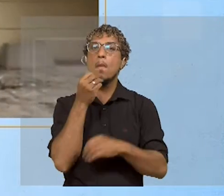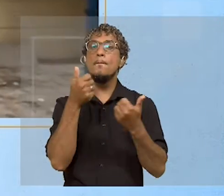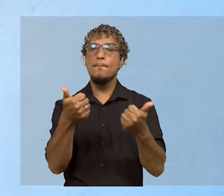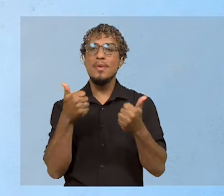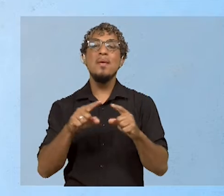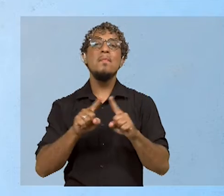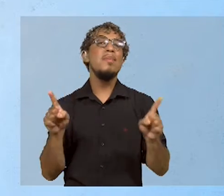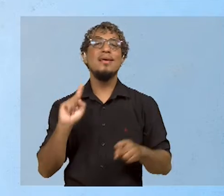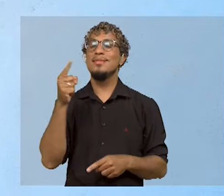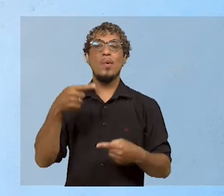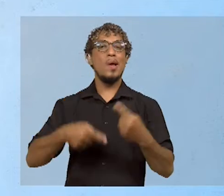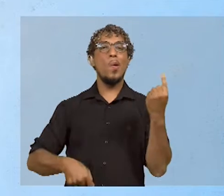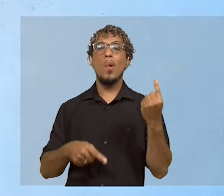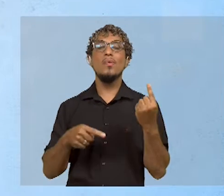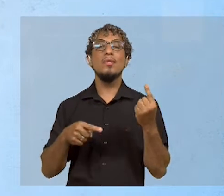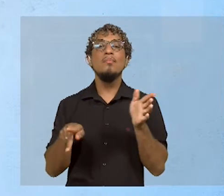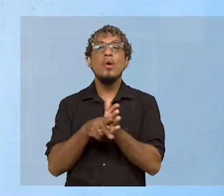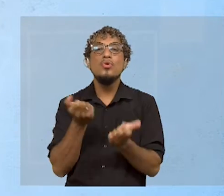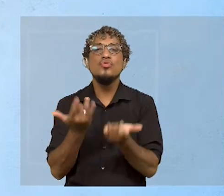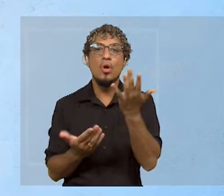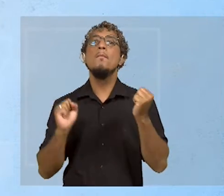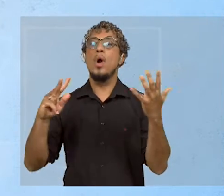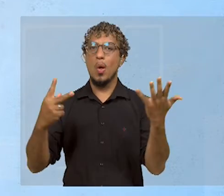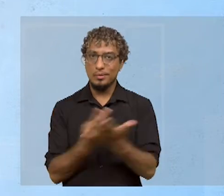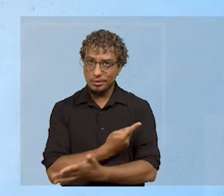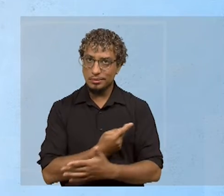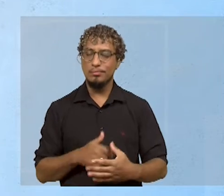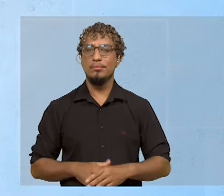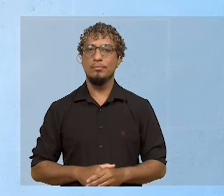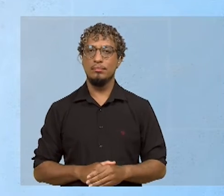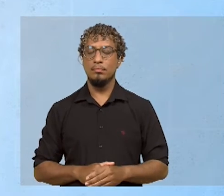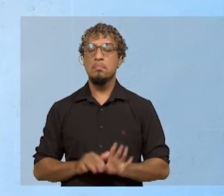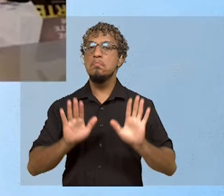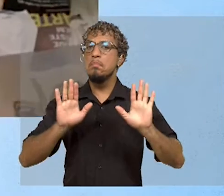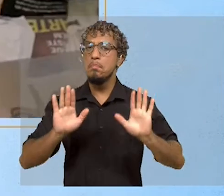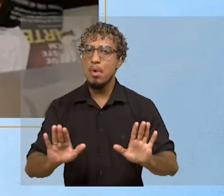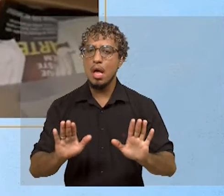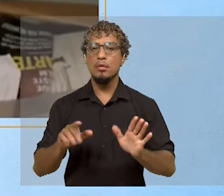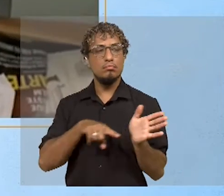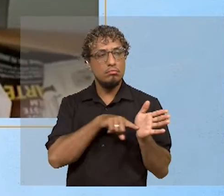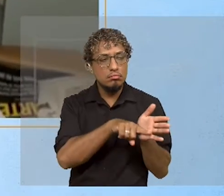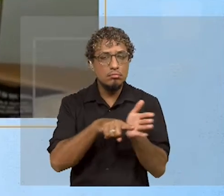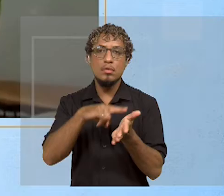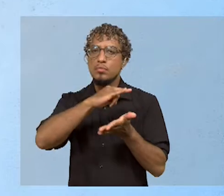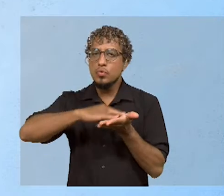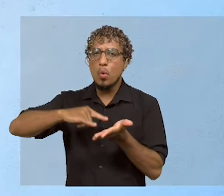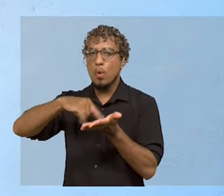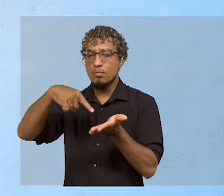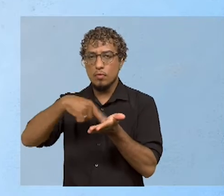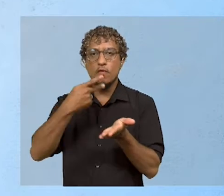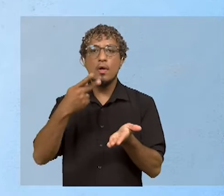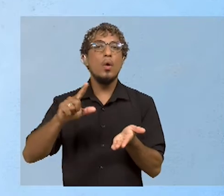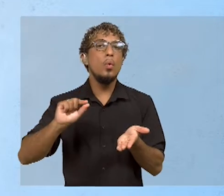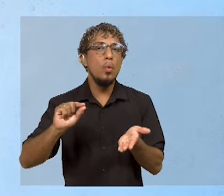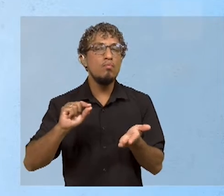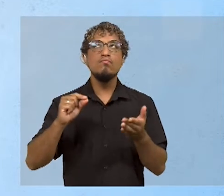antichamas o que pode aí ocasionar incêndios no local porém de acordo com o documento o estado de